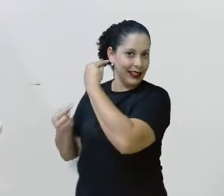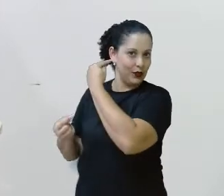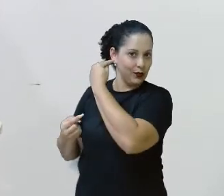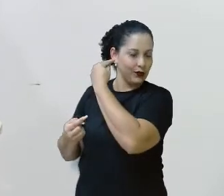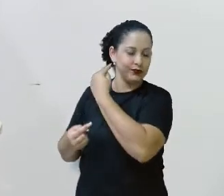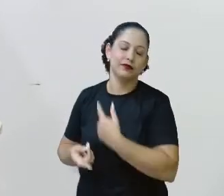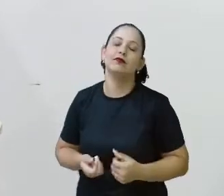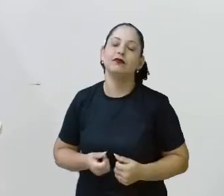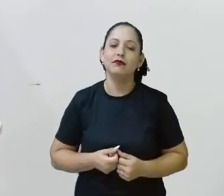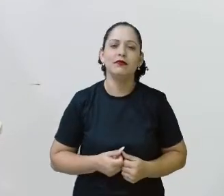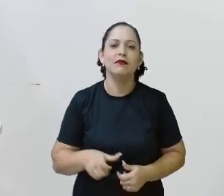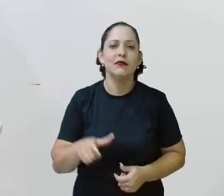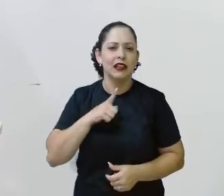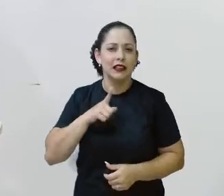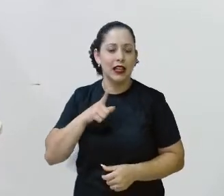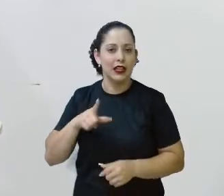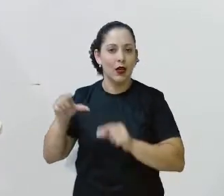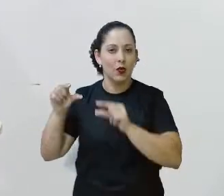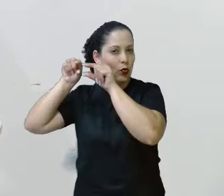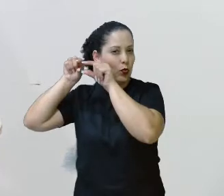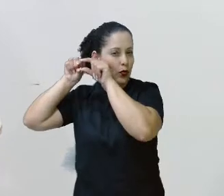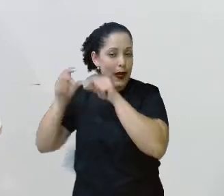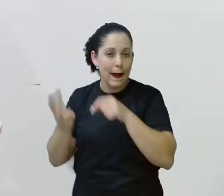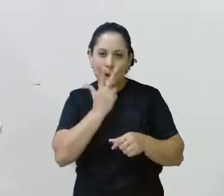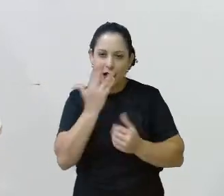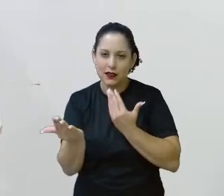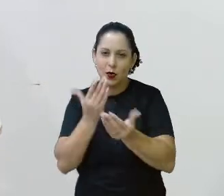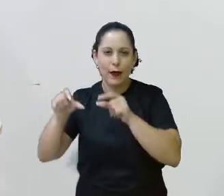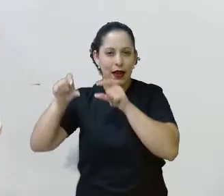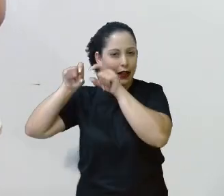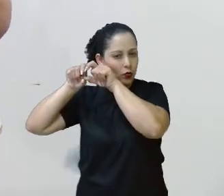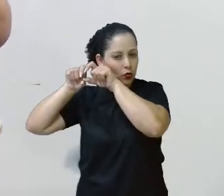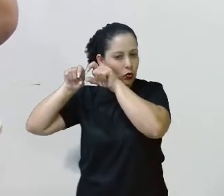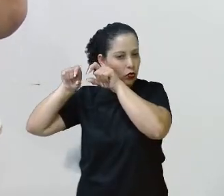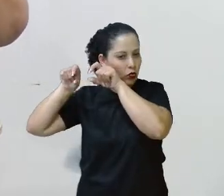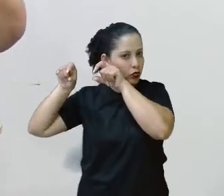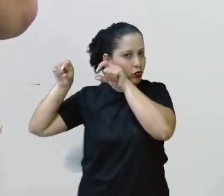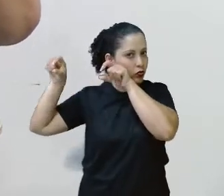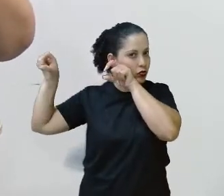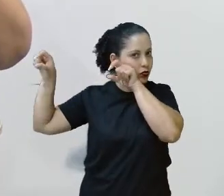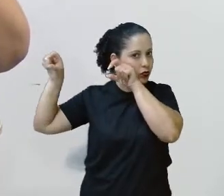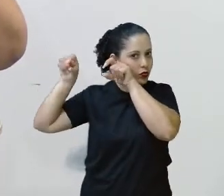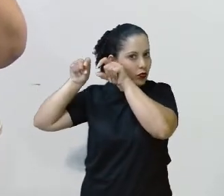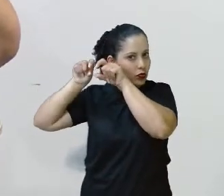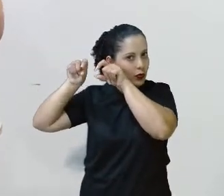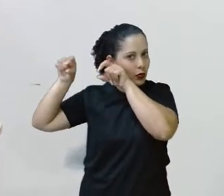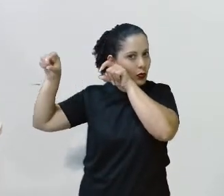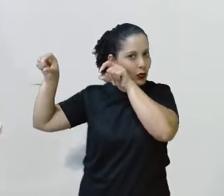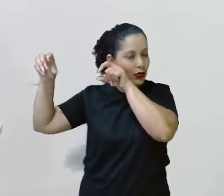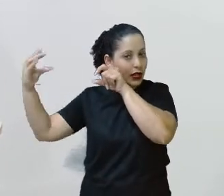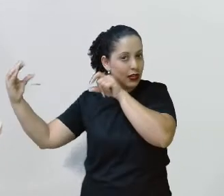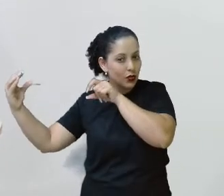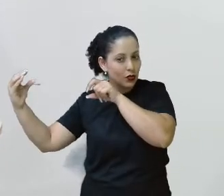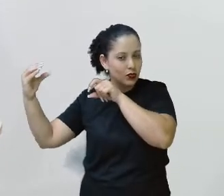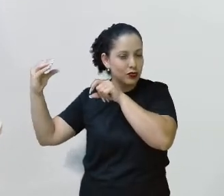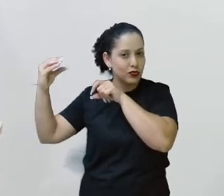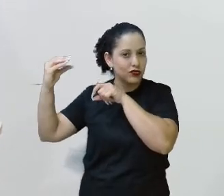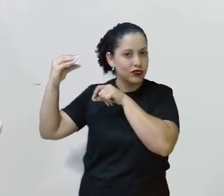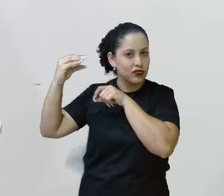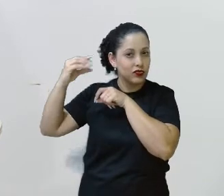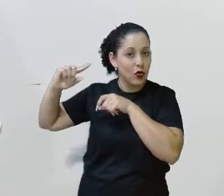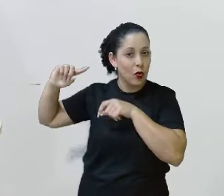médio é só a condução, é como se fosse um tubo, um labirinto. Então, esse tubo vai chegar